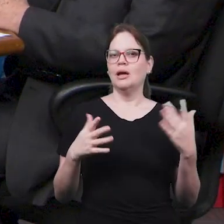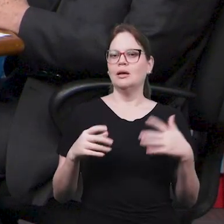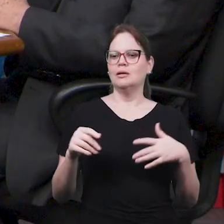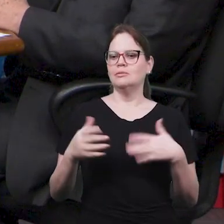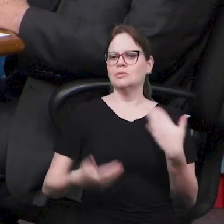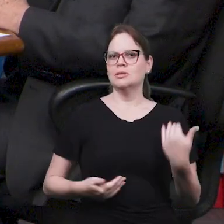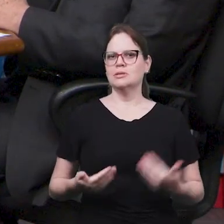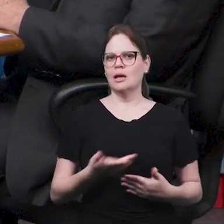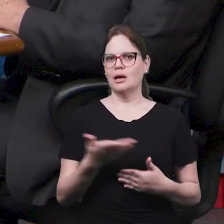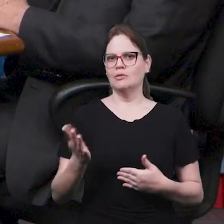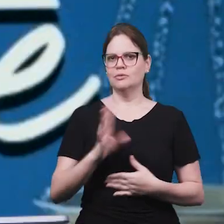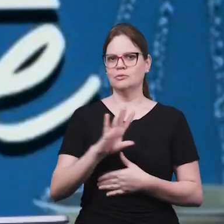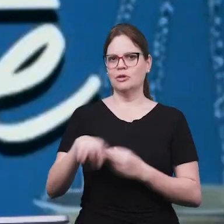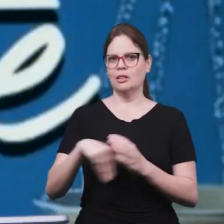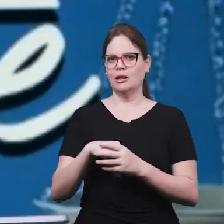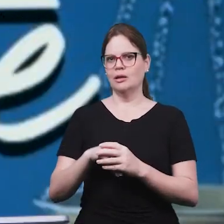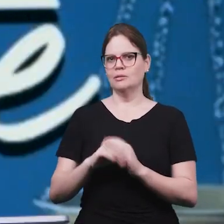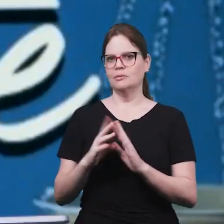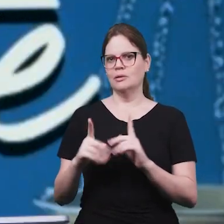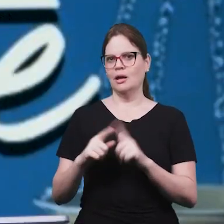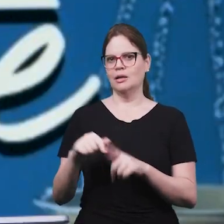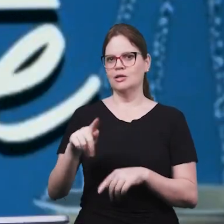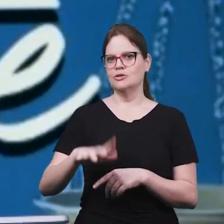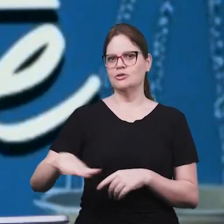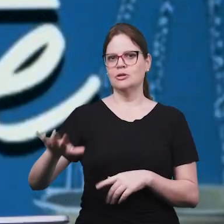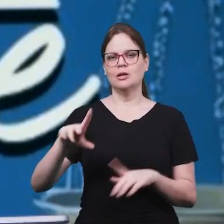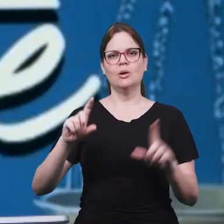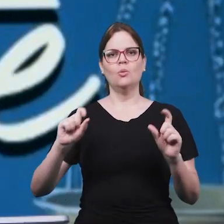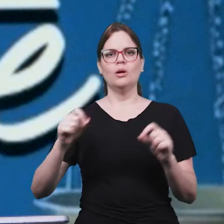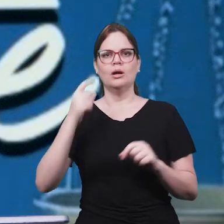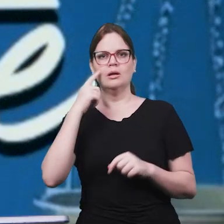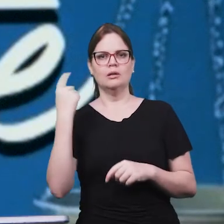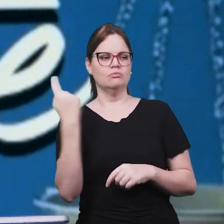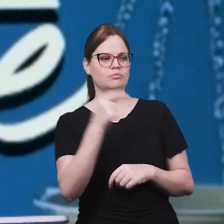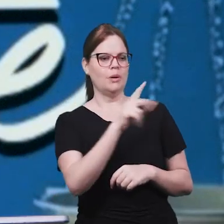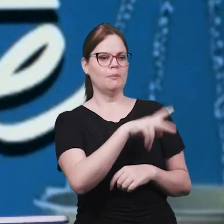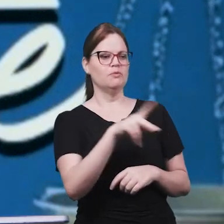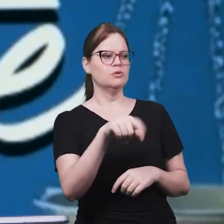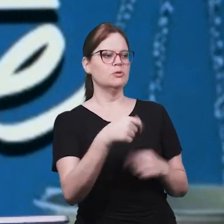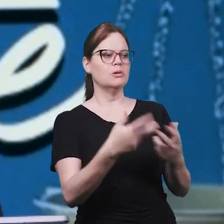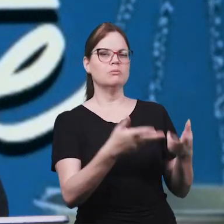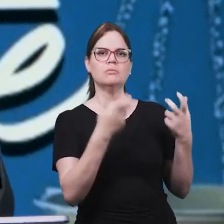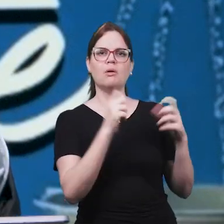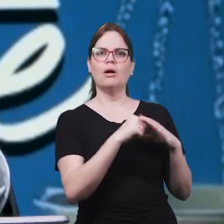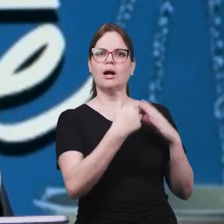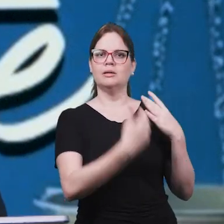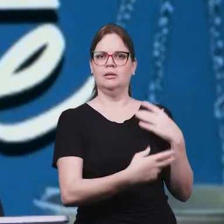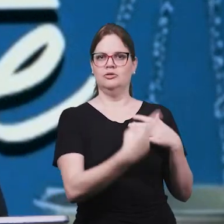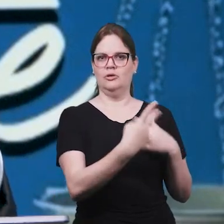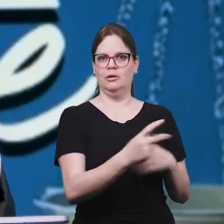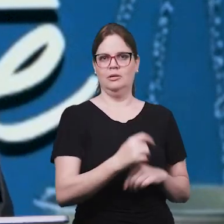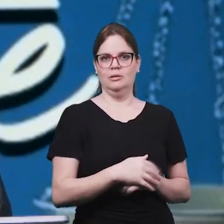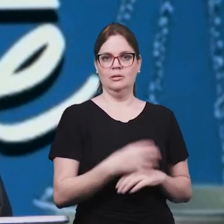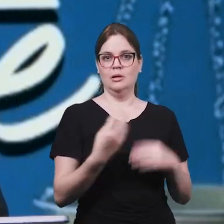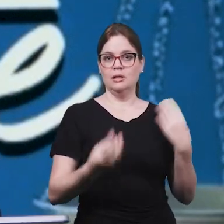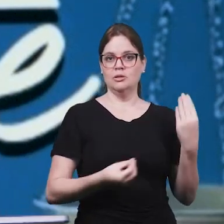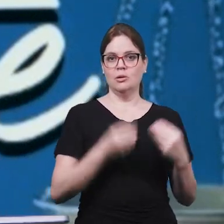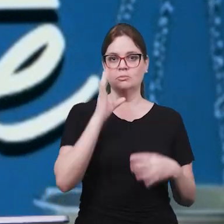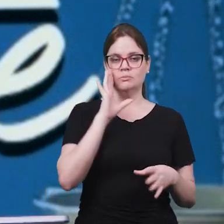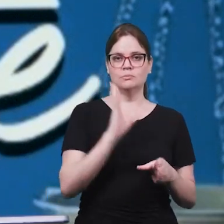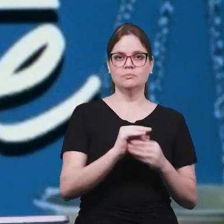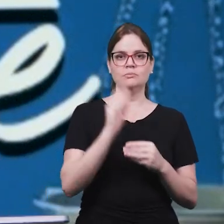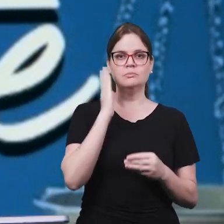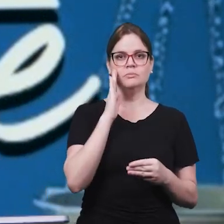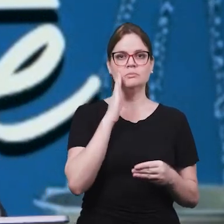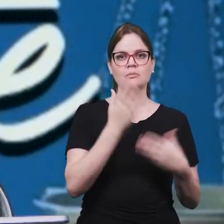ver nas professoras de classe ou numa professora, em termos de ela saber lidar com